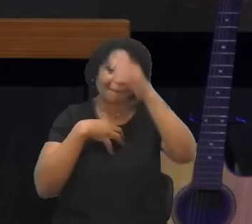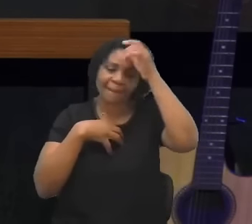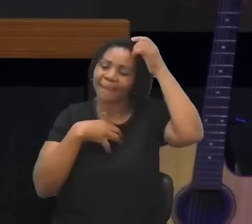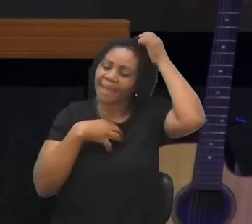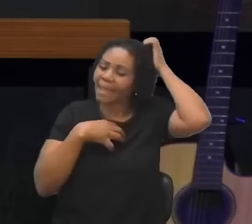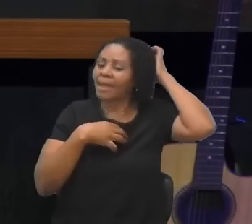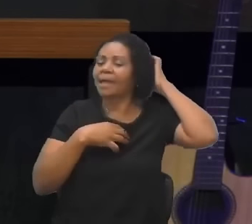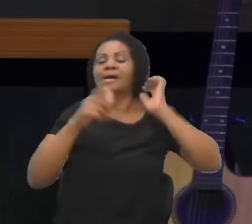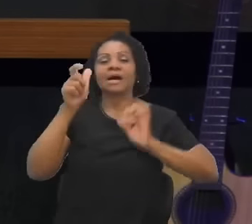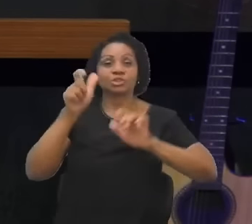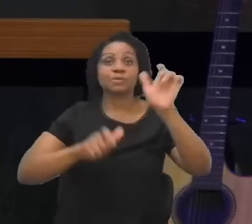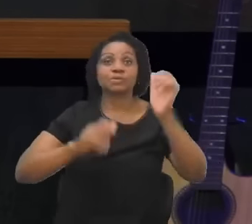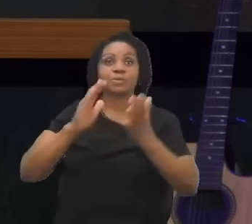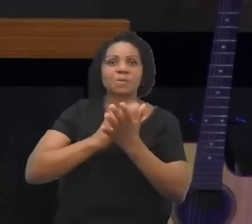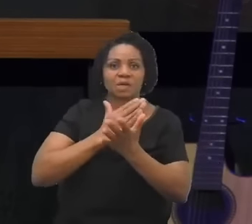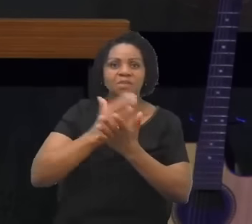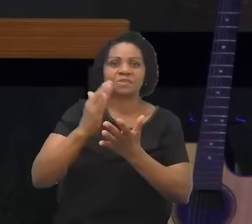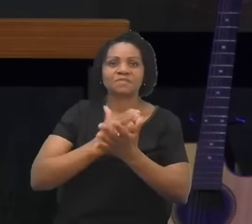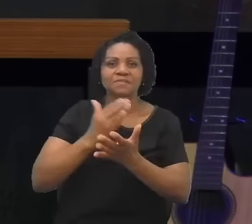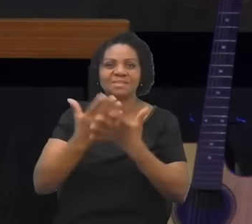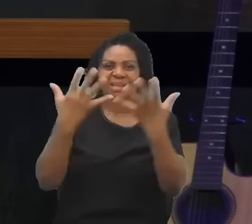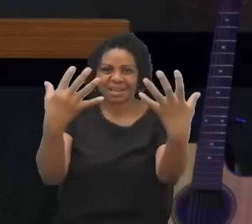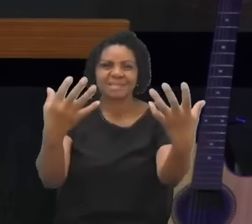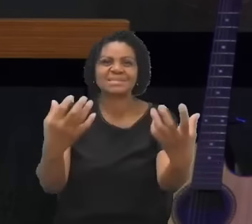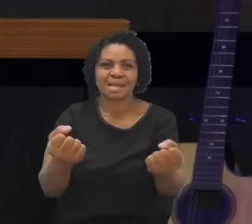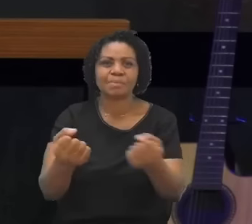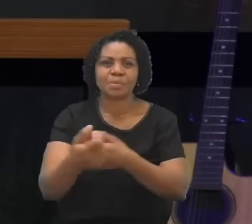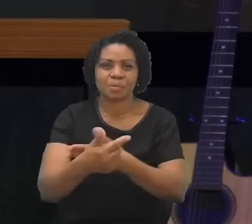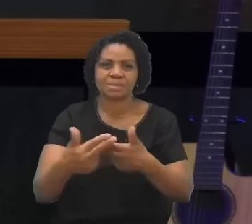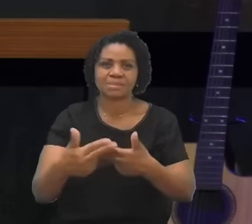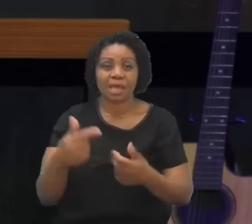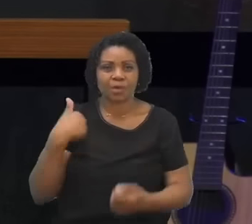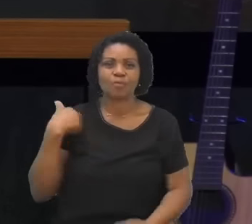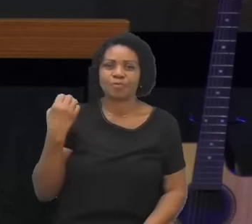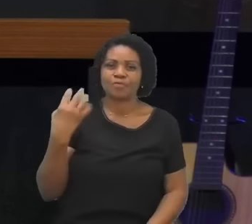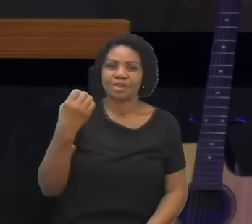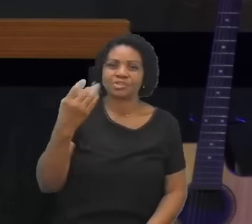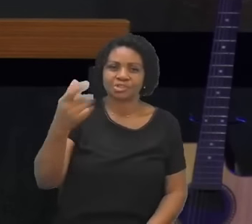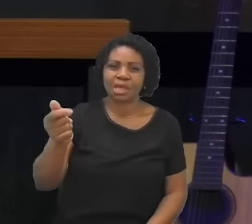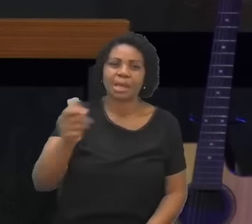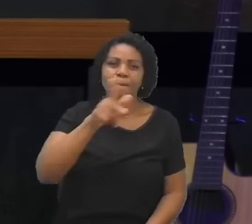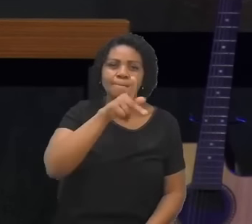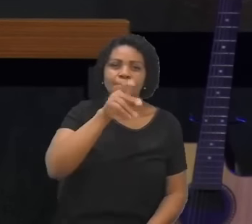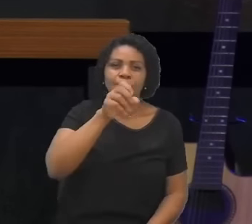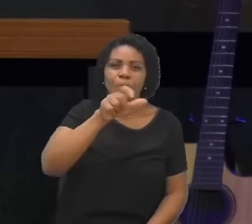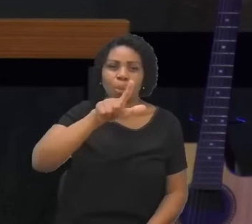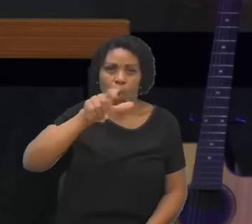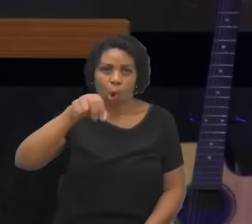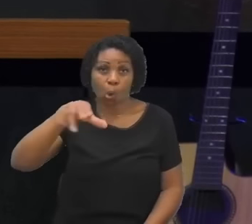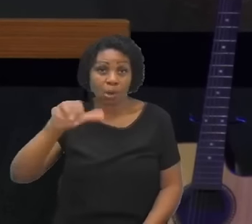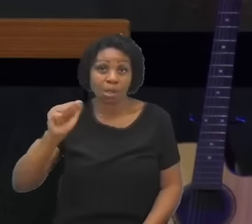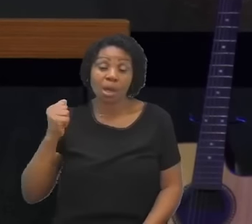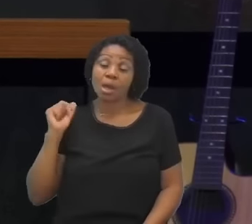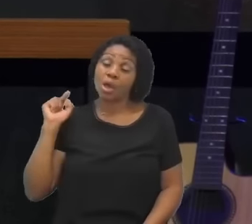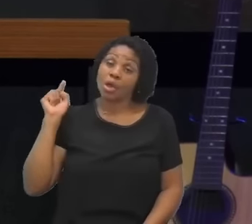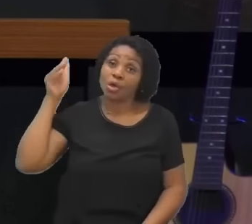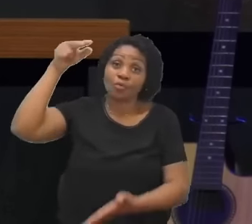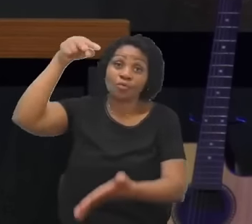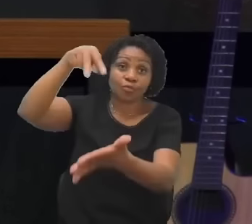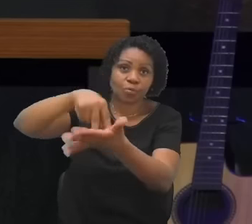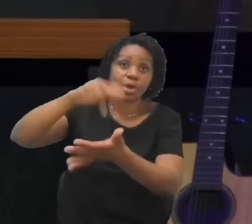pessoas muitas vezes elas vão por aquilo que elas recebem. Essa última viagem na Polônia, eu só fui porque